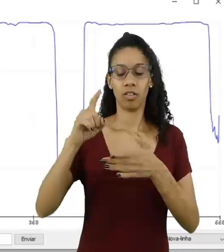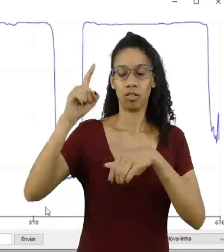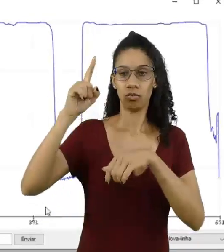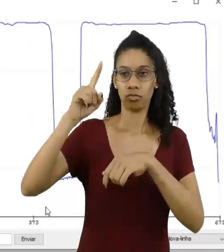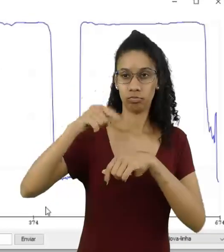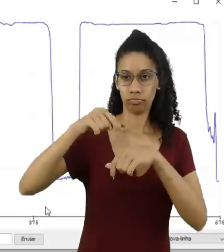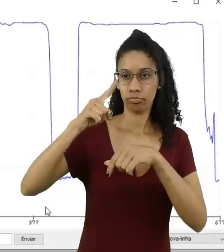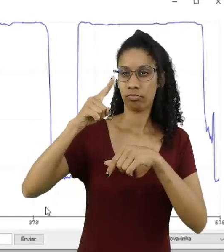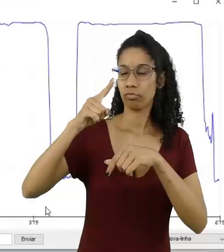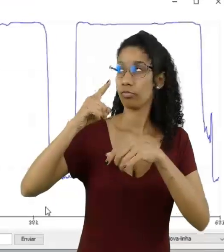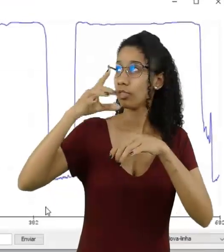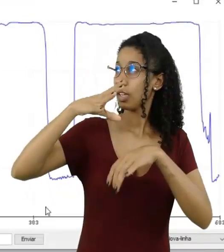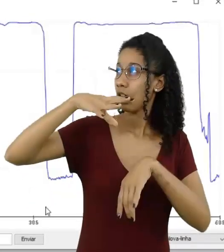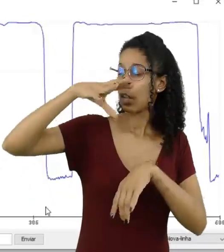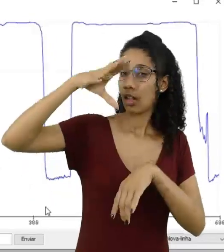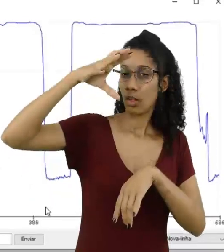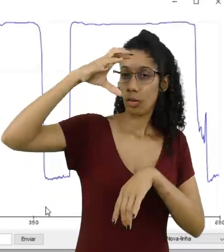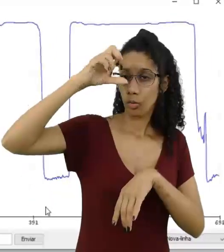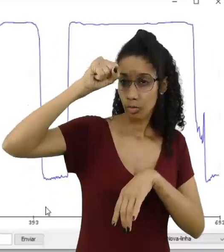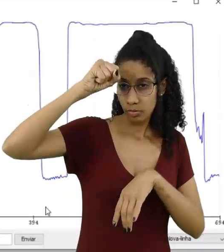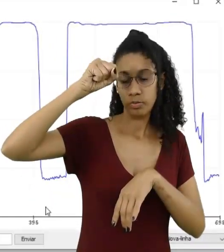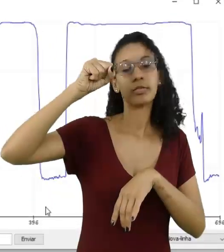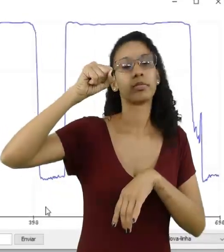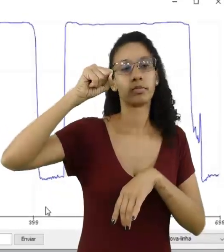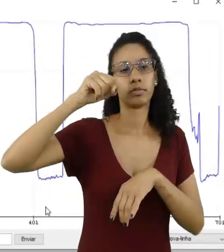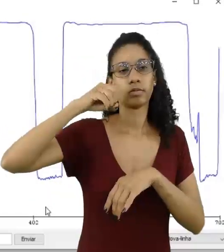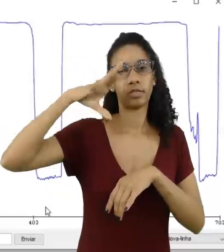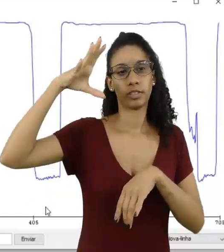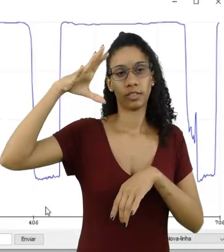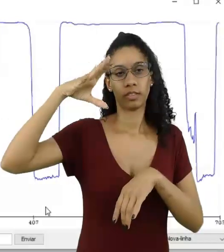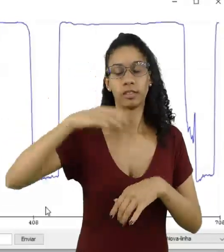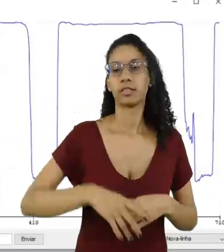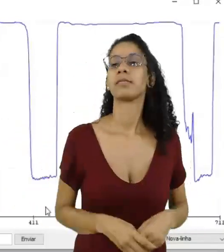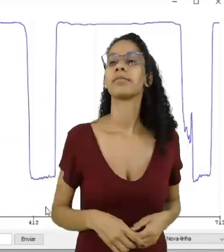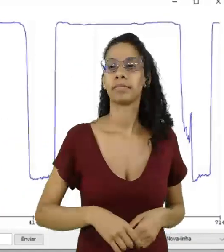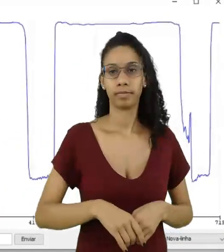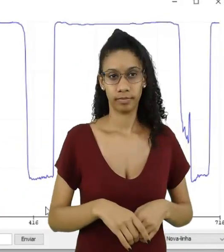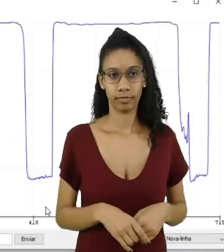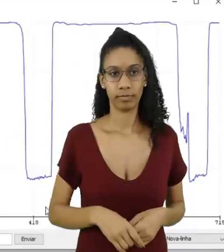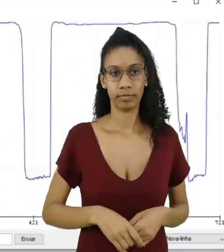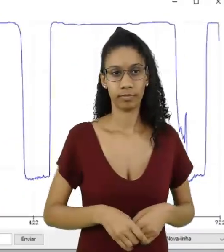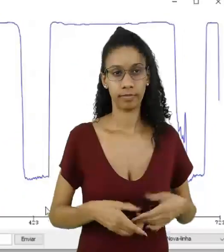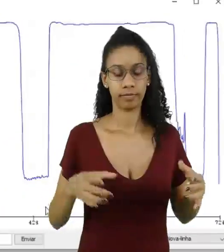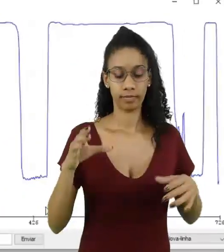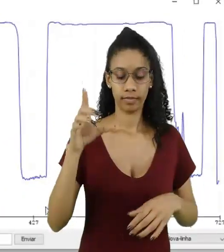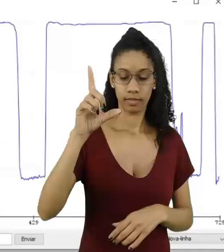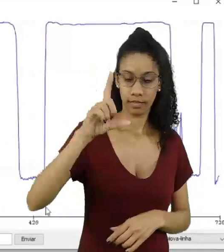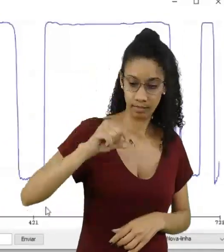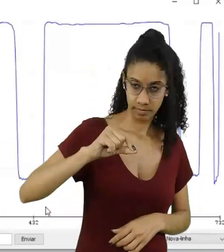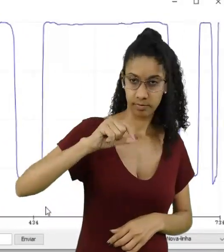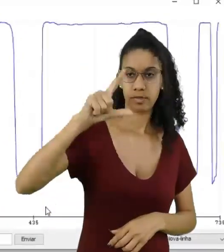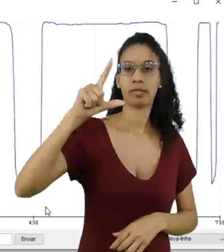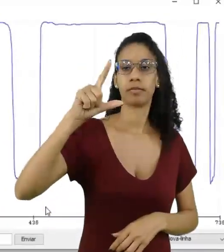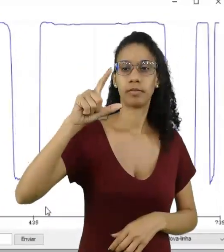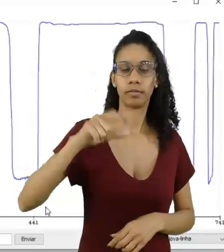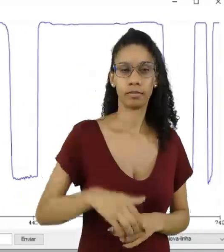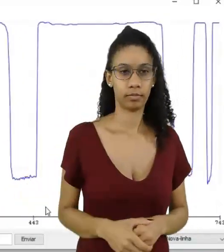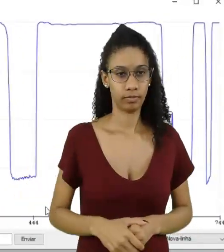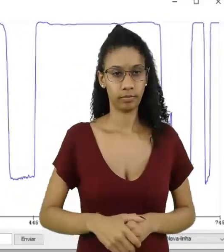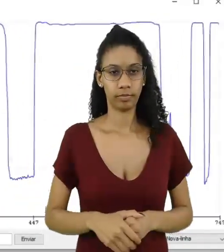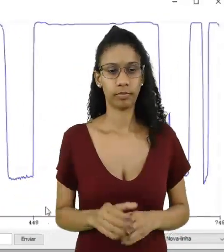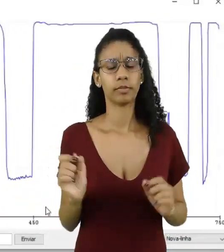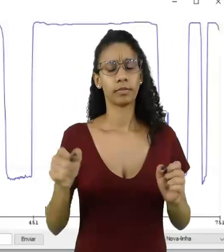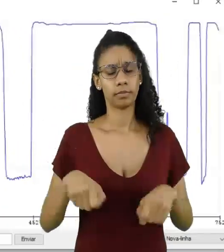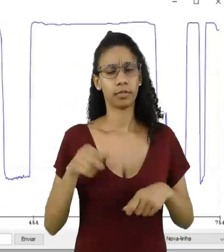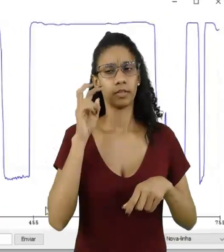a luminosidade cai, eu chego num patamar bem baixo, quando eu tiro ela sobe. Cai, sobe. Eu posso